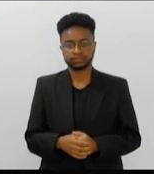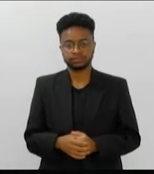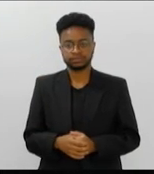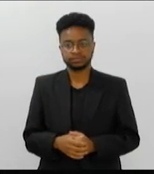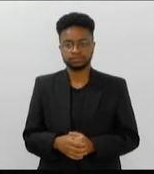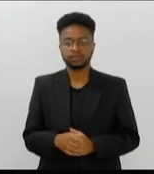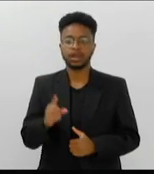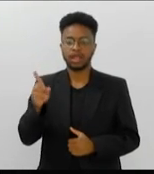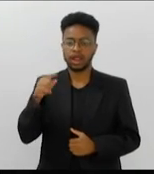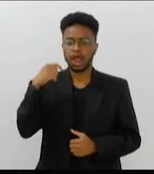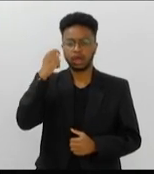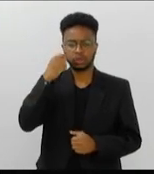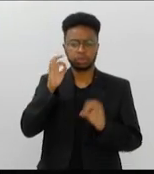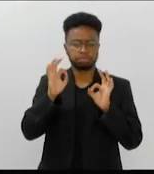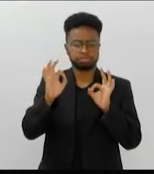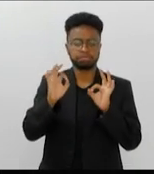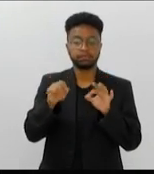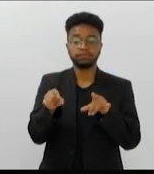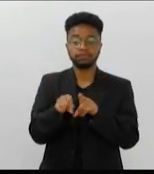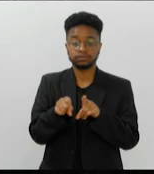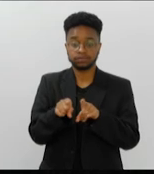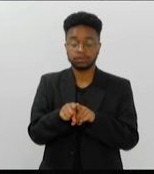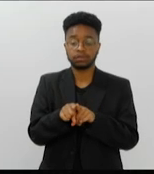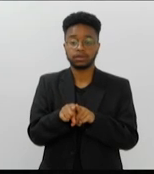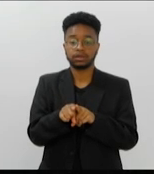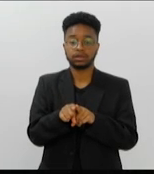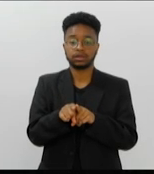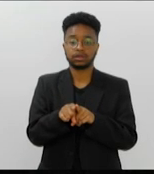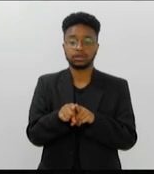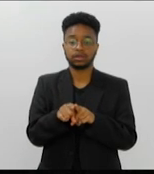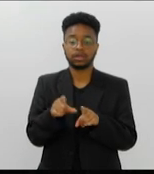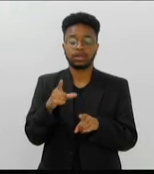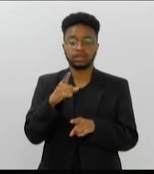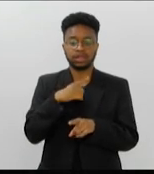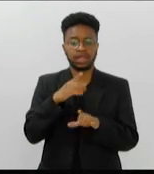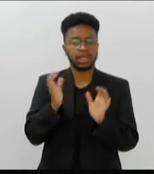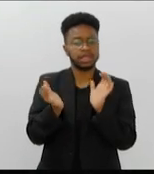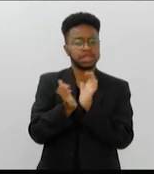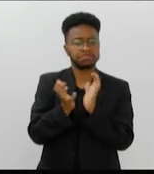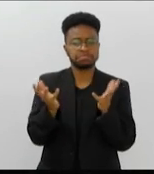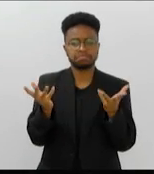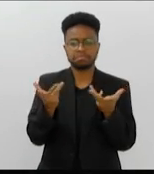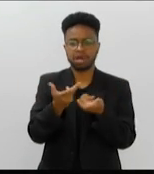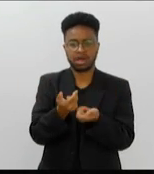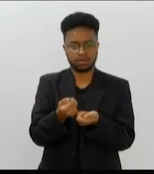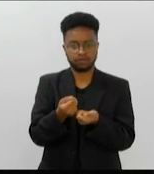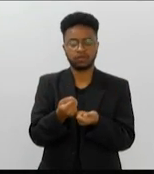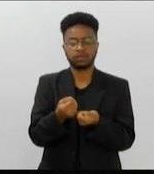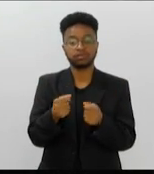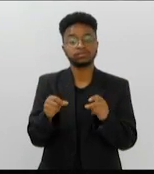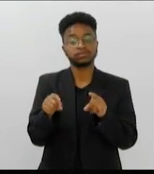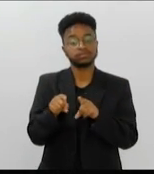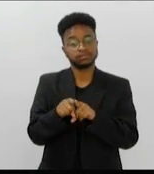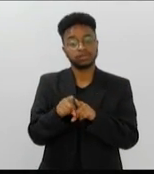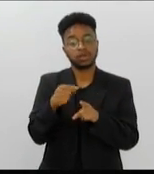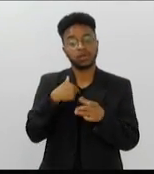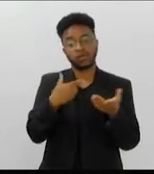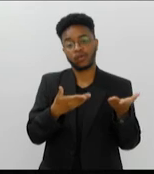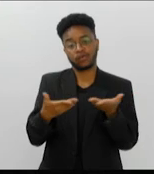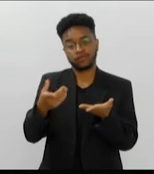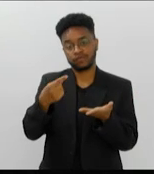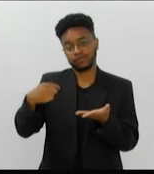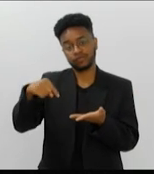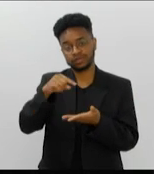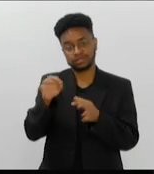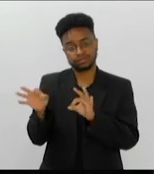É um grande ator e conta também com um elenco maravilhoso. E aí faço esse convite a todos